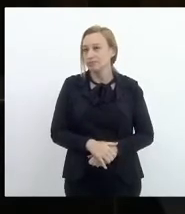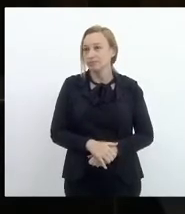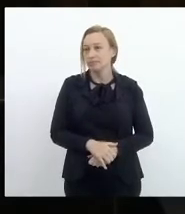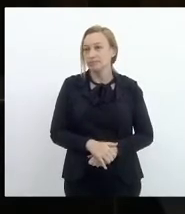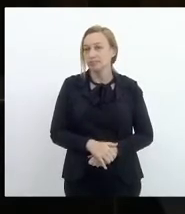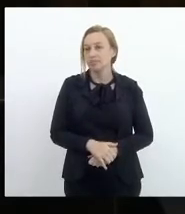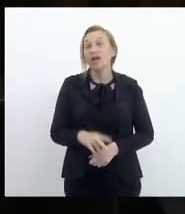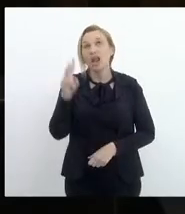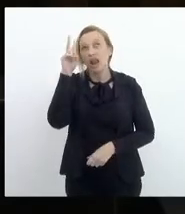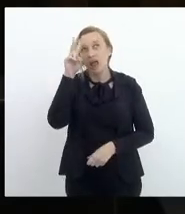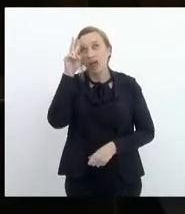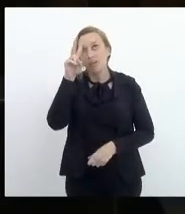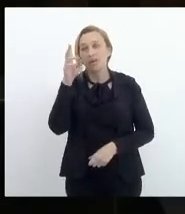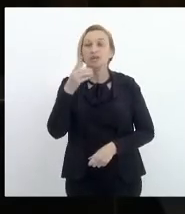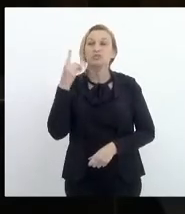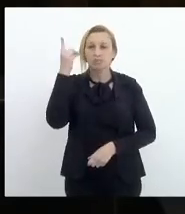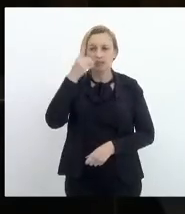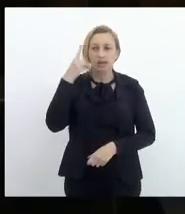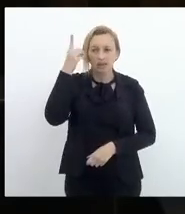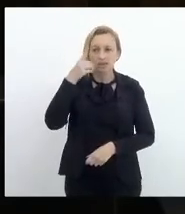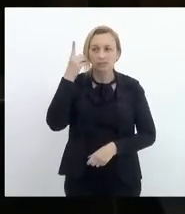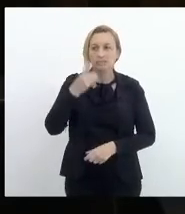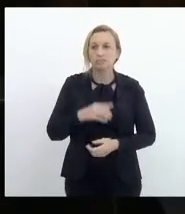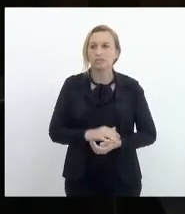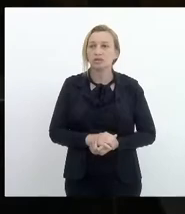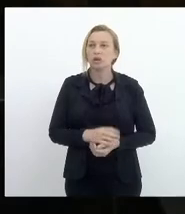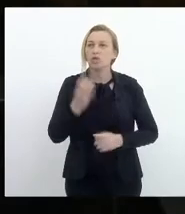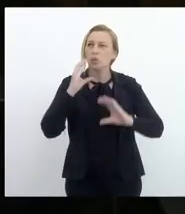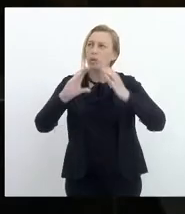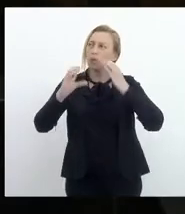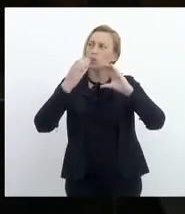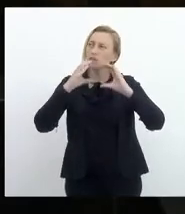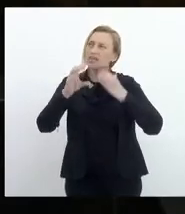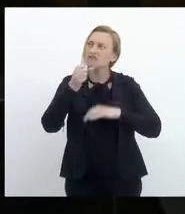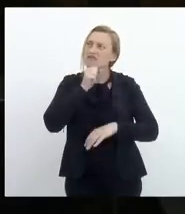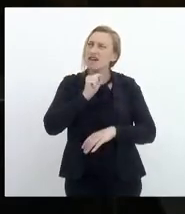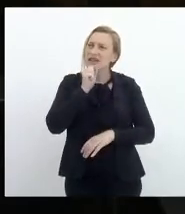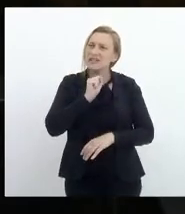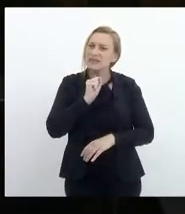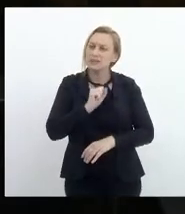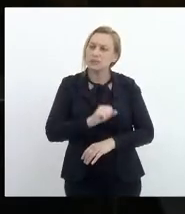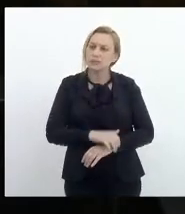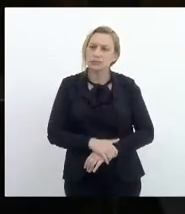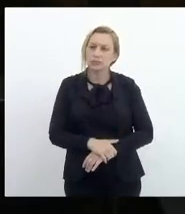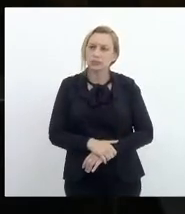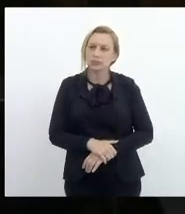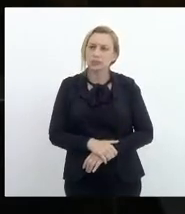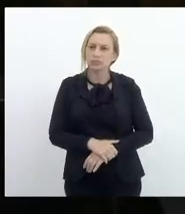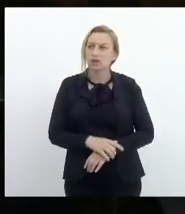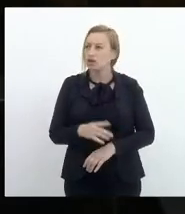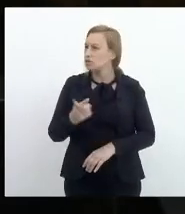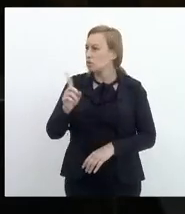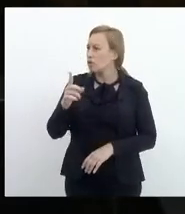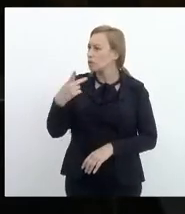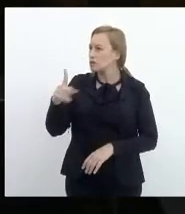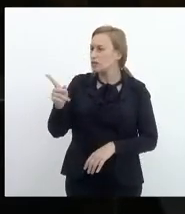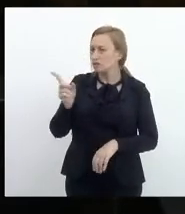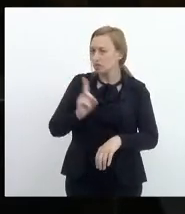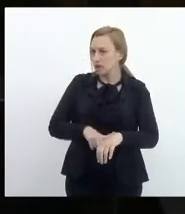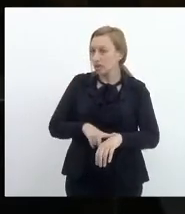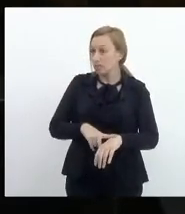Oi e me lembra a deputada é uma música muito antiga o que não é do seu tempo